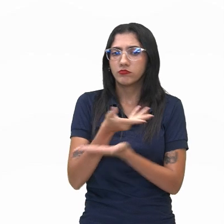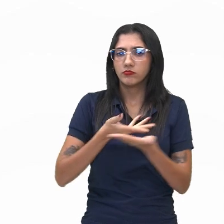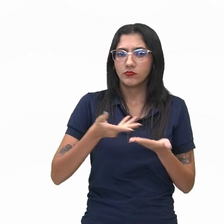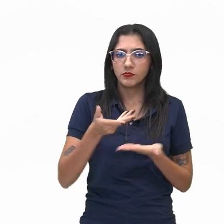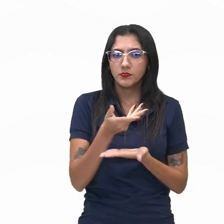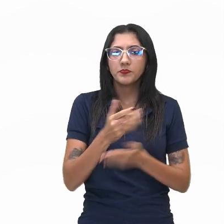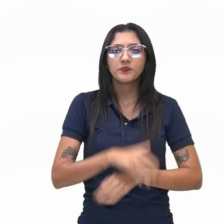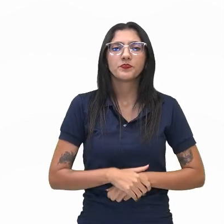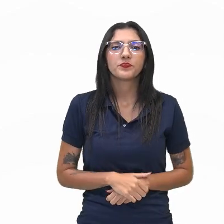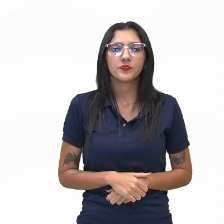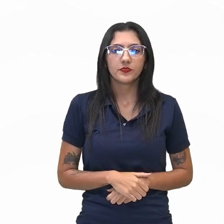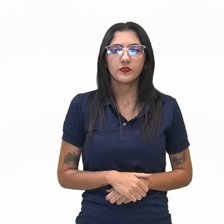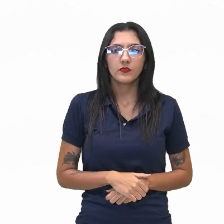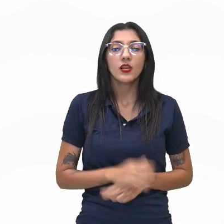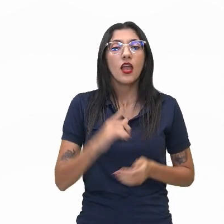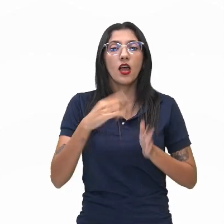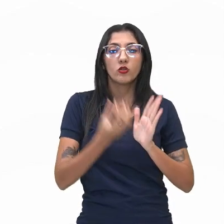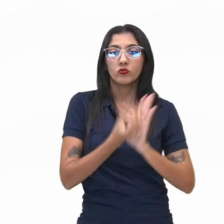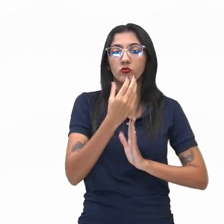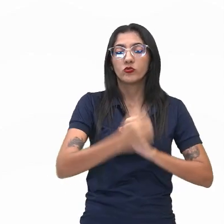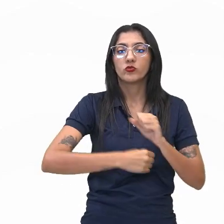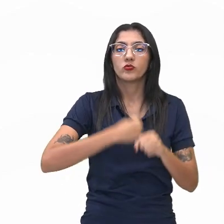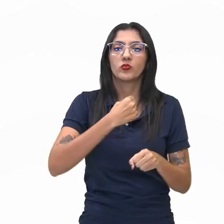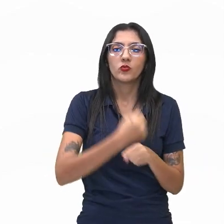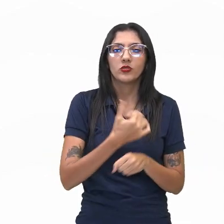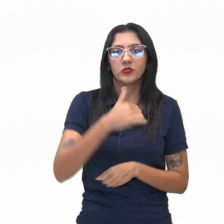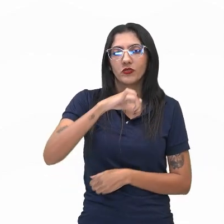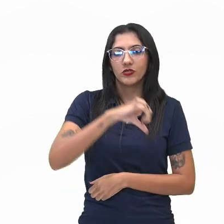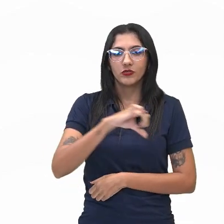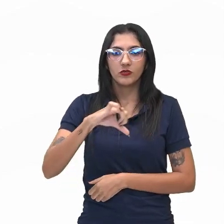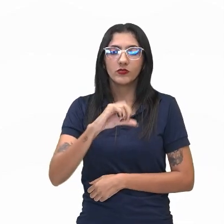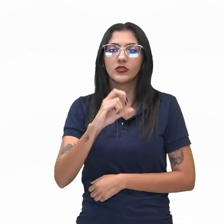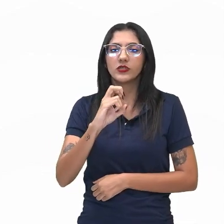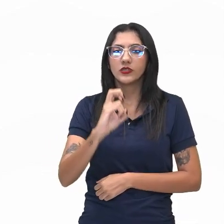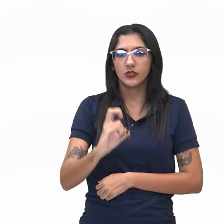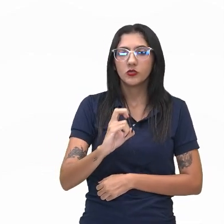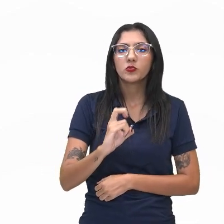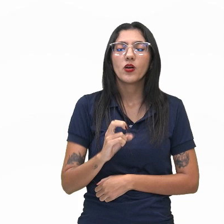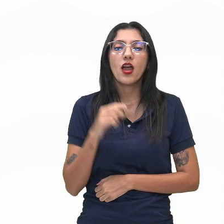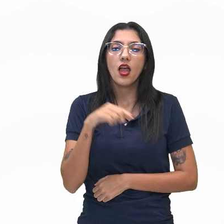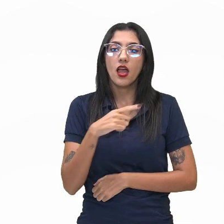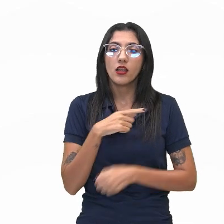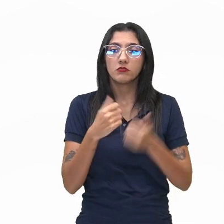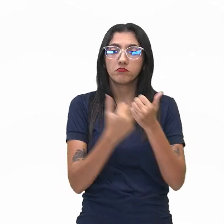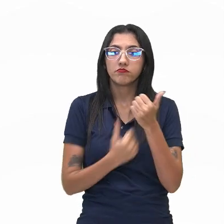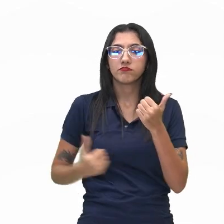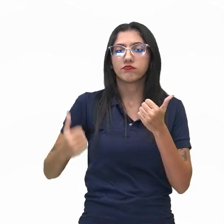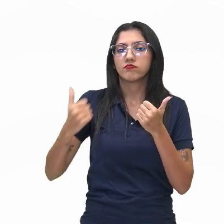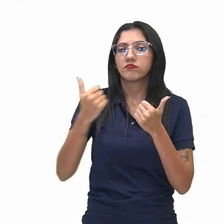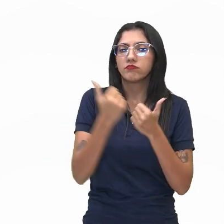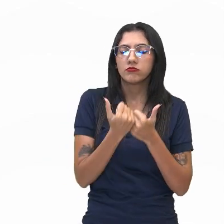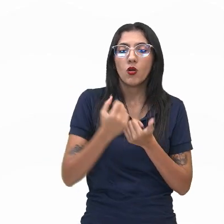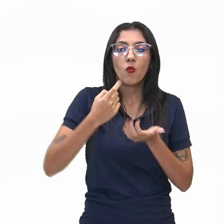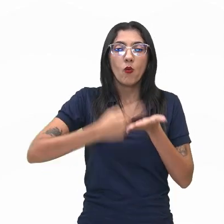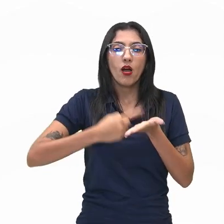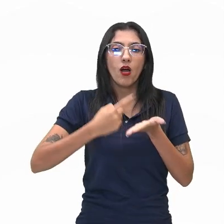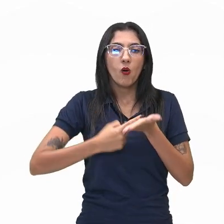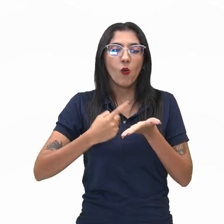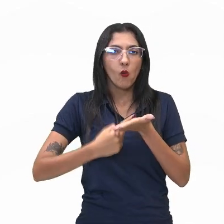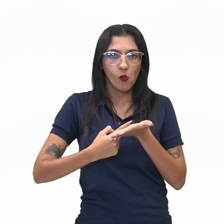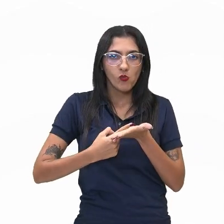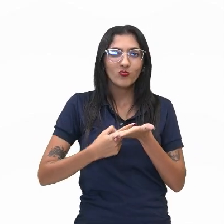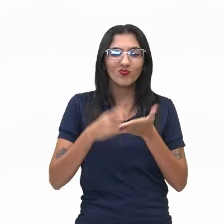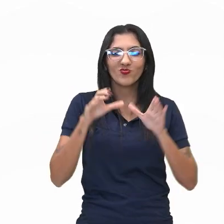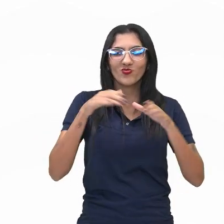Foi estabelecida em 1995, sucedendo o Acordo Geral sobre Tarifas